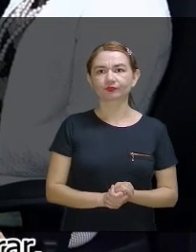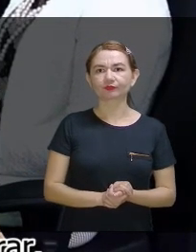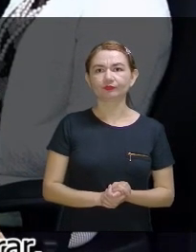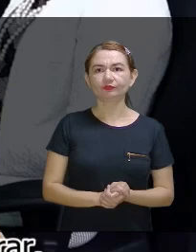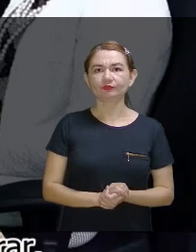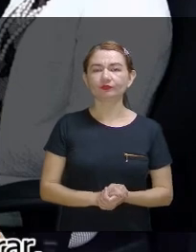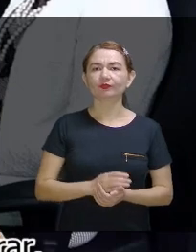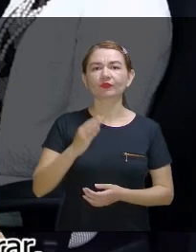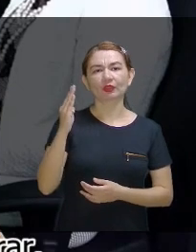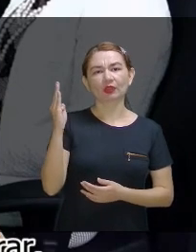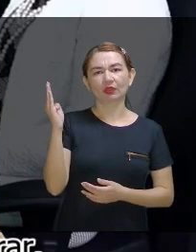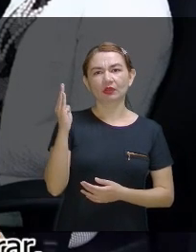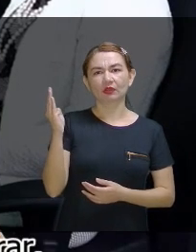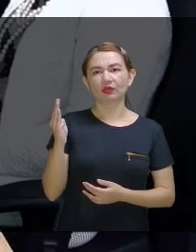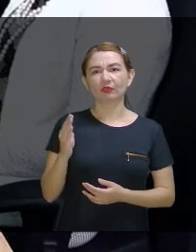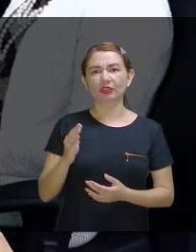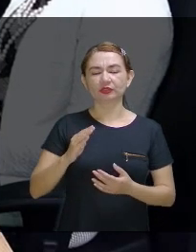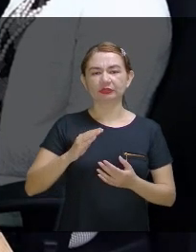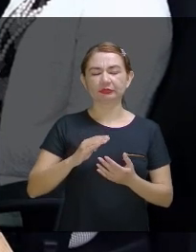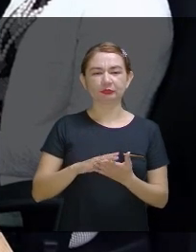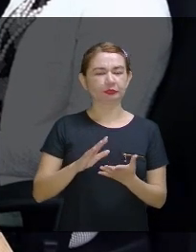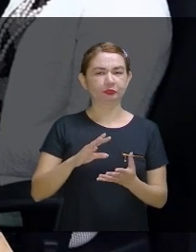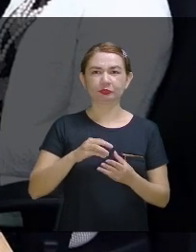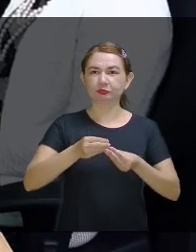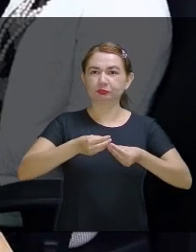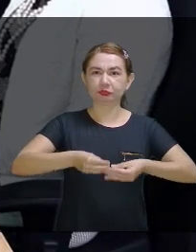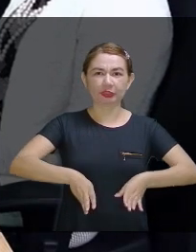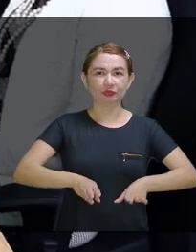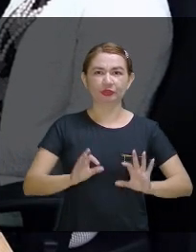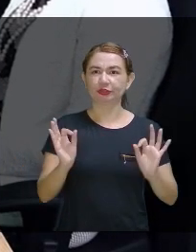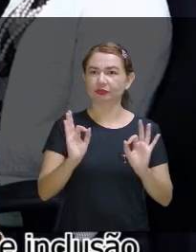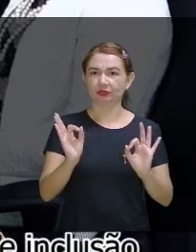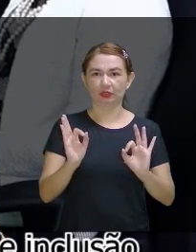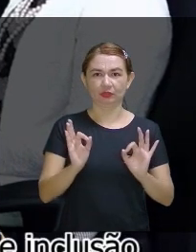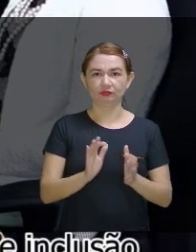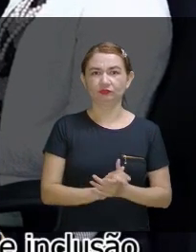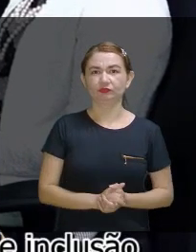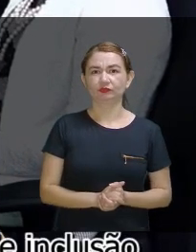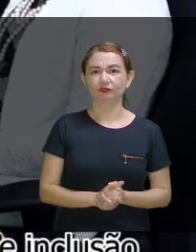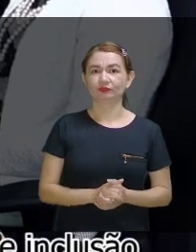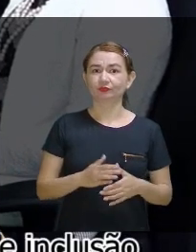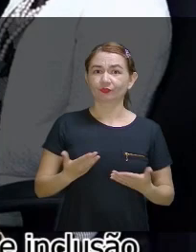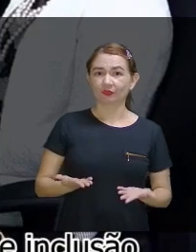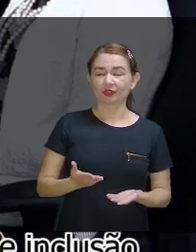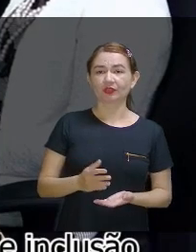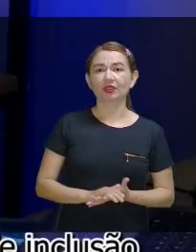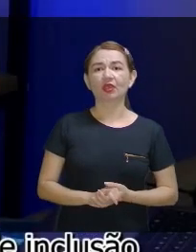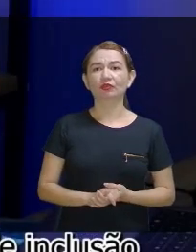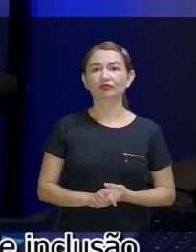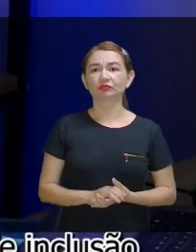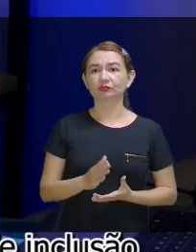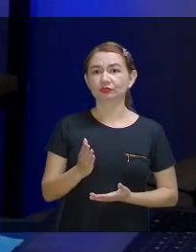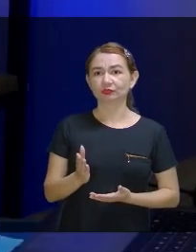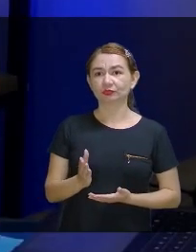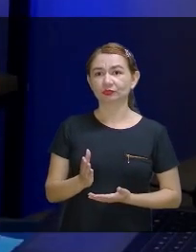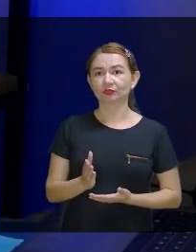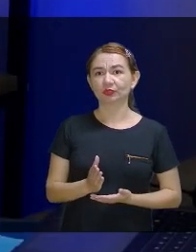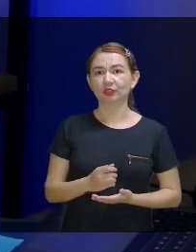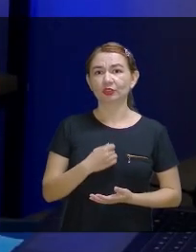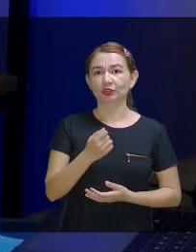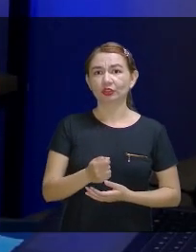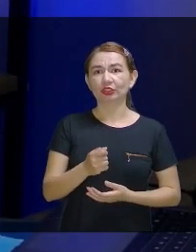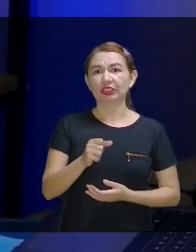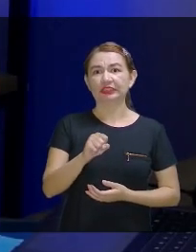o Brasil se deteriorar. É isso que se espera de todos nós. Muito bem. Aliás, doutor Silmar, o senhor também tem um projeto de inclusão lá envolvendo indígenas.